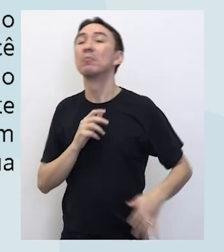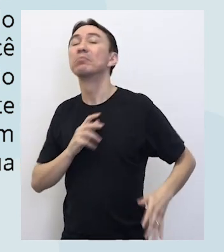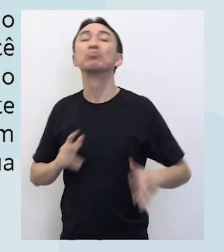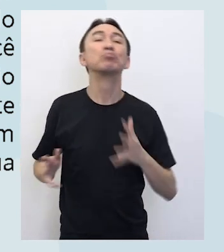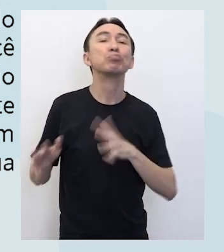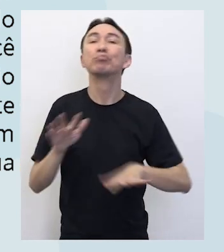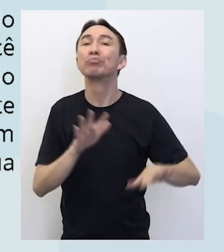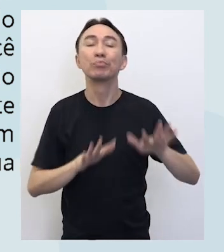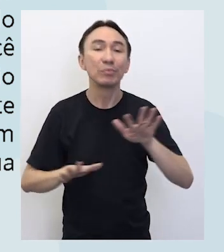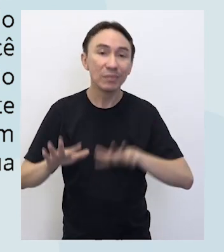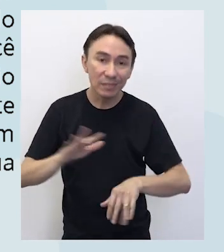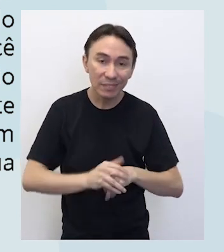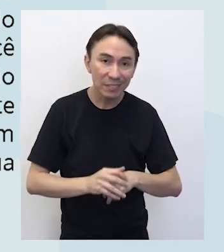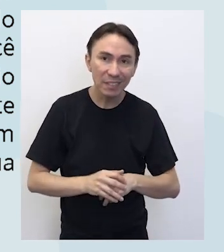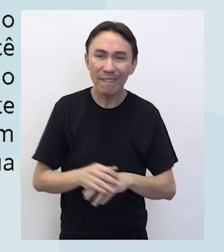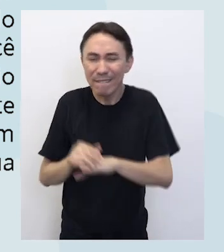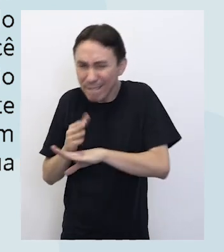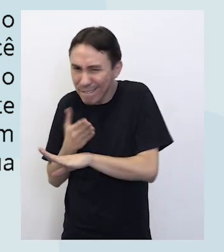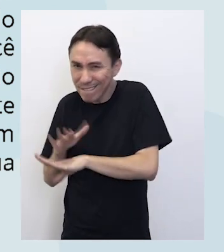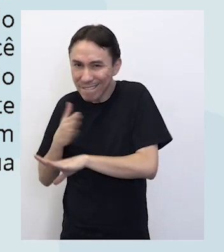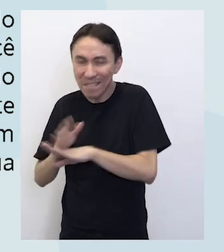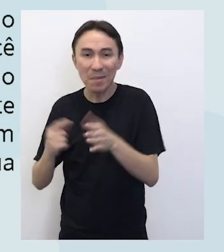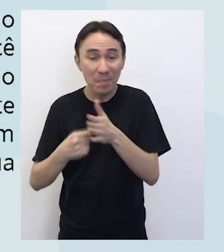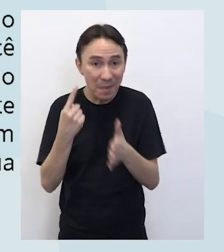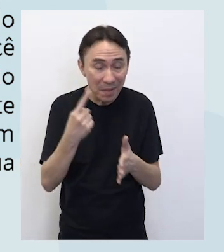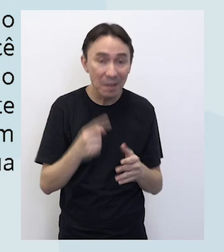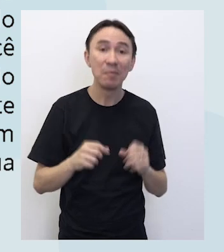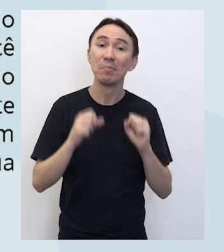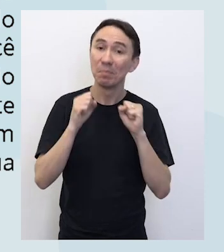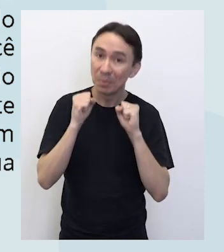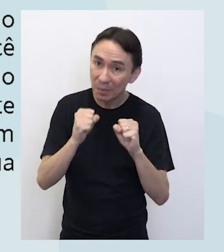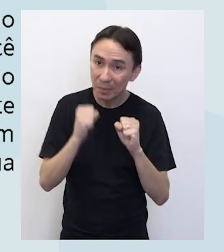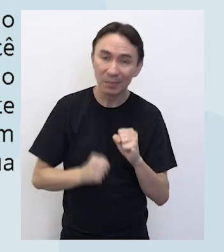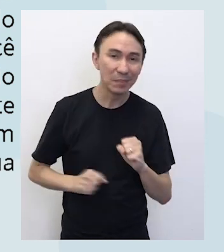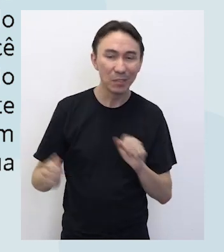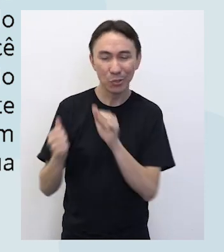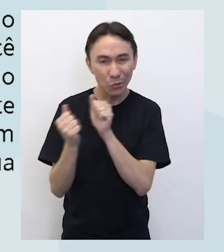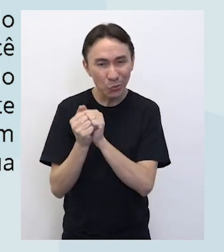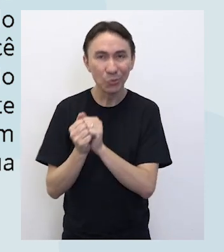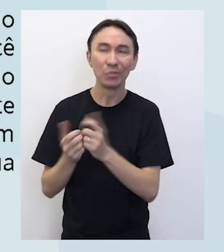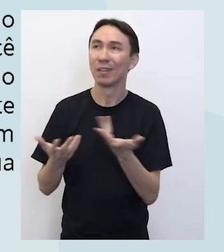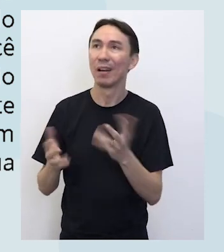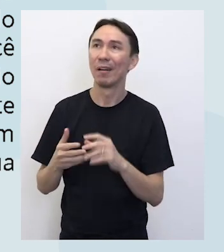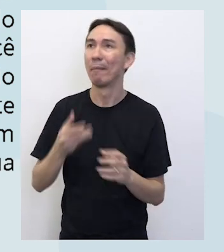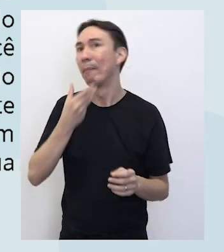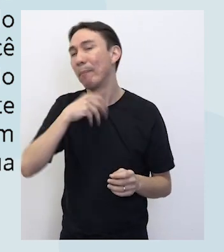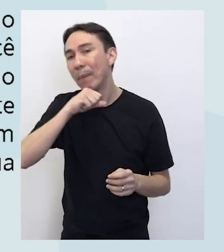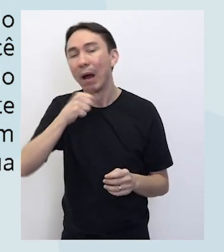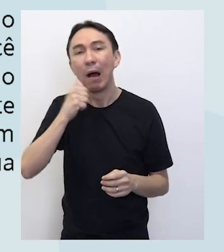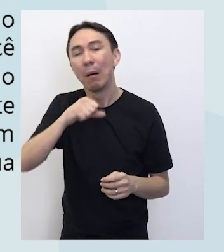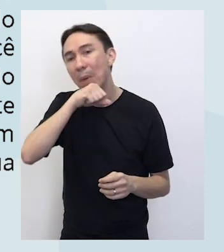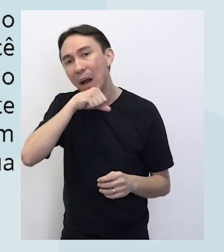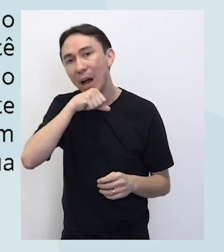pode até chamar, continuar, né, pedindo para que essas pessoas que moram com você, pai, mãe, irmão, tio, né,